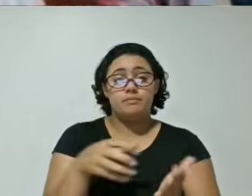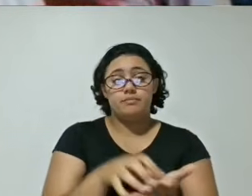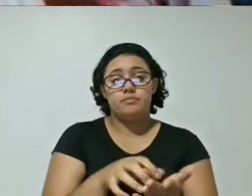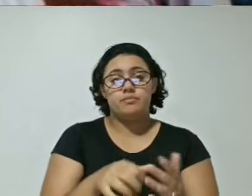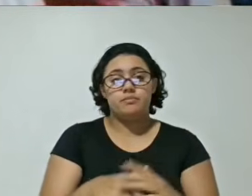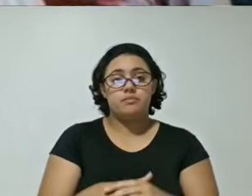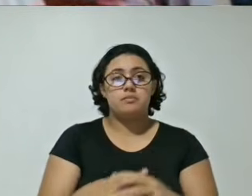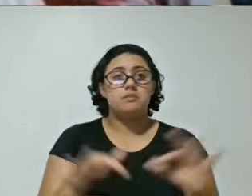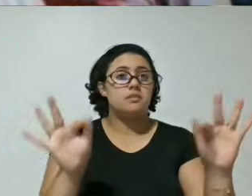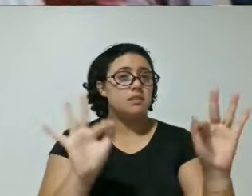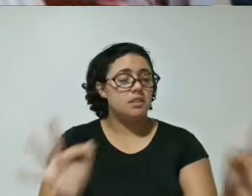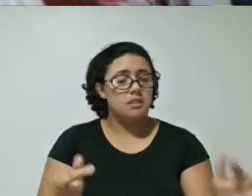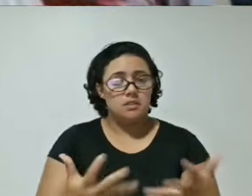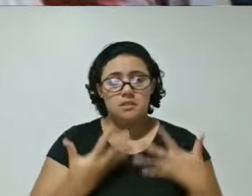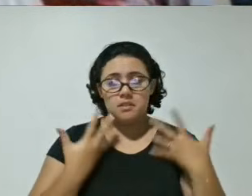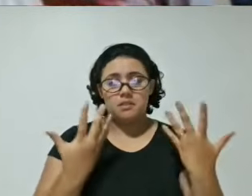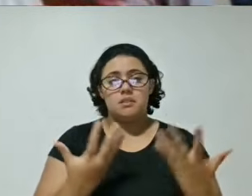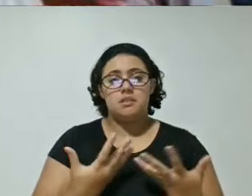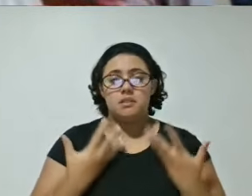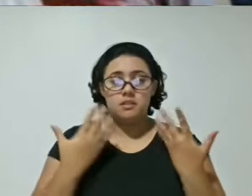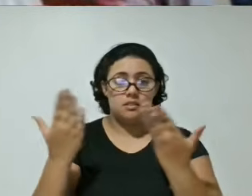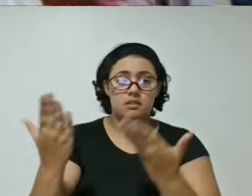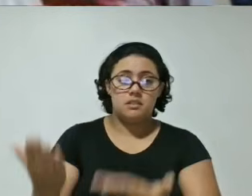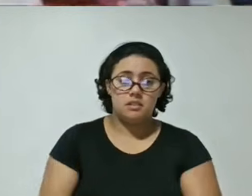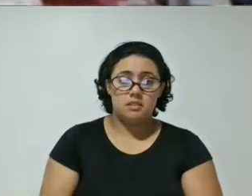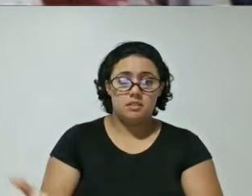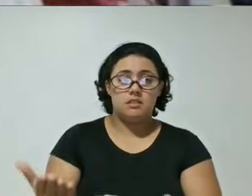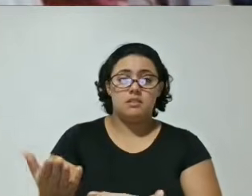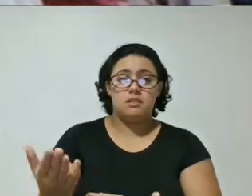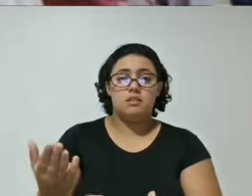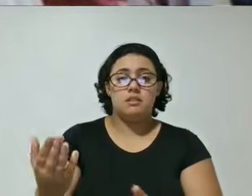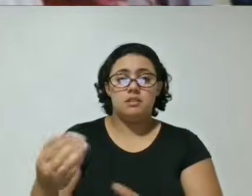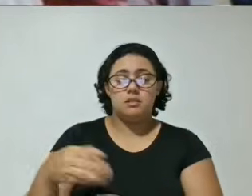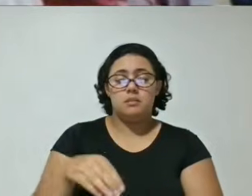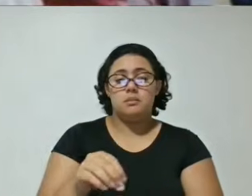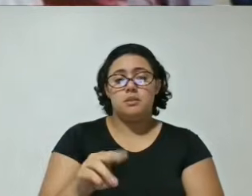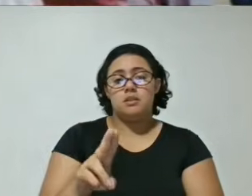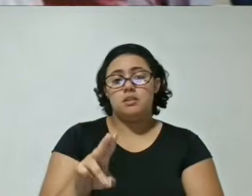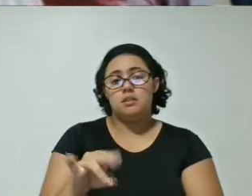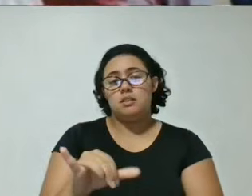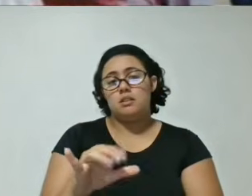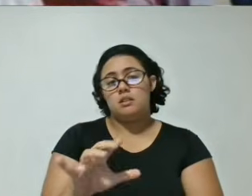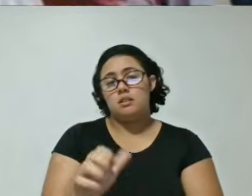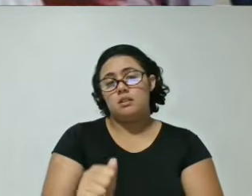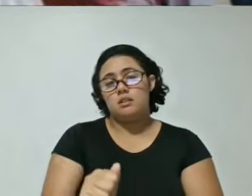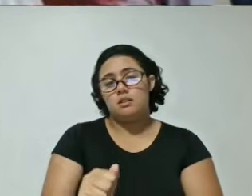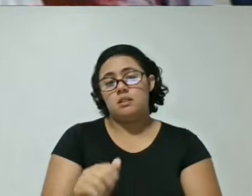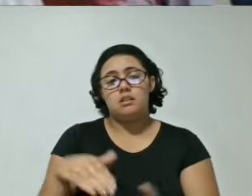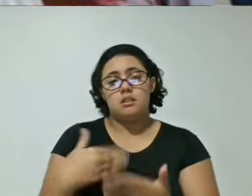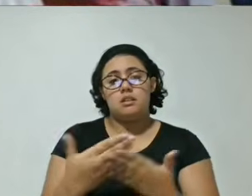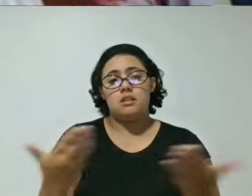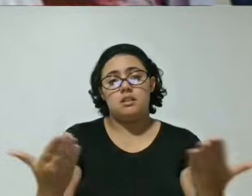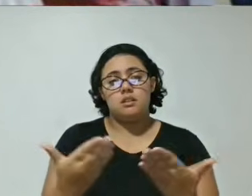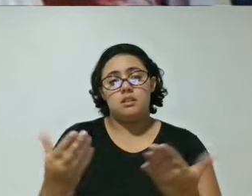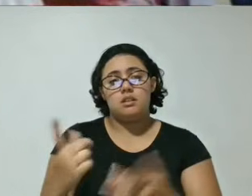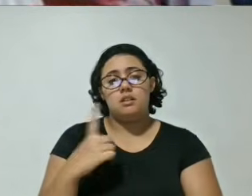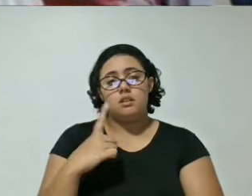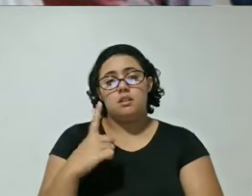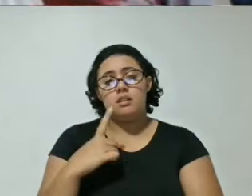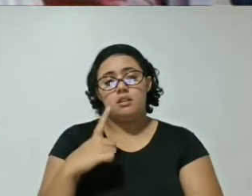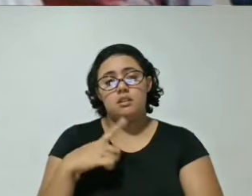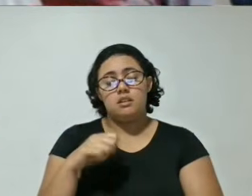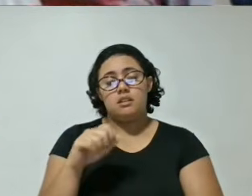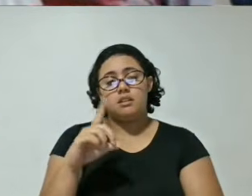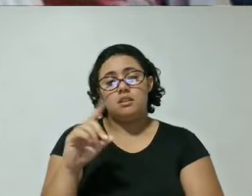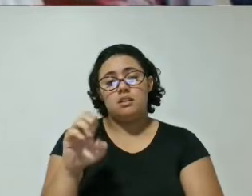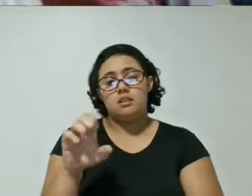muito feliz, assim, ela, a Mônica, que é a bibliotecária até hoje lá no Centro Cultural, tem a Adélia também, que já